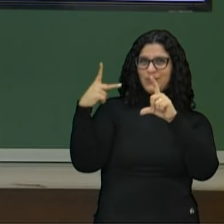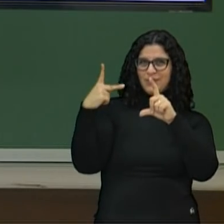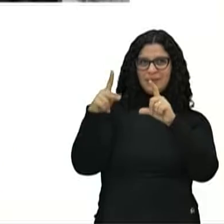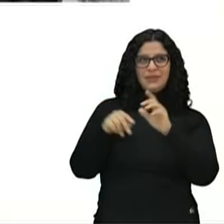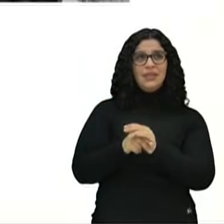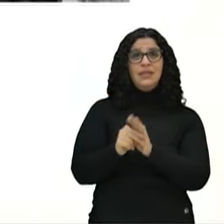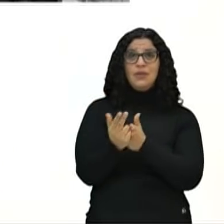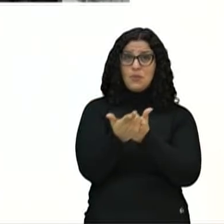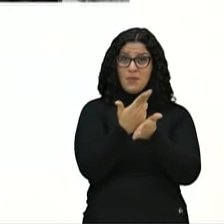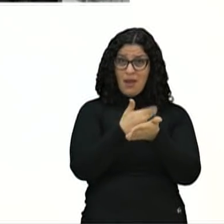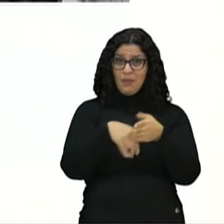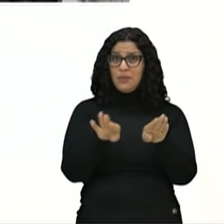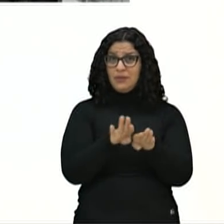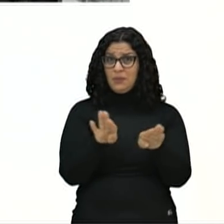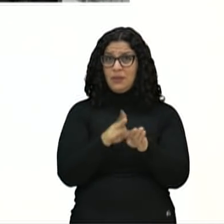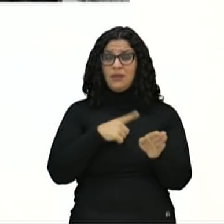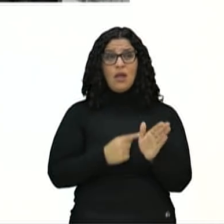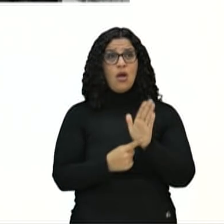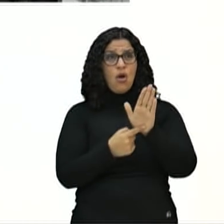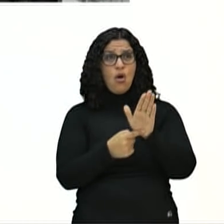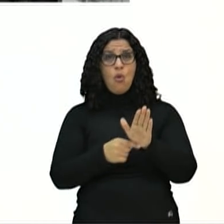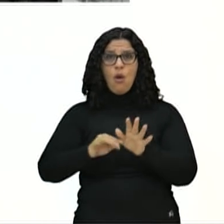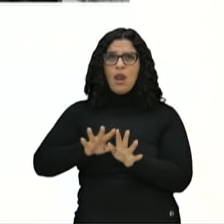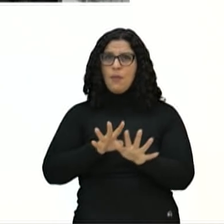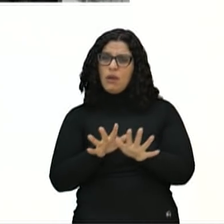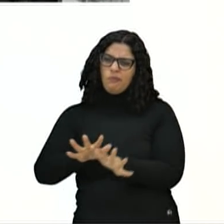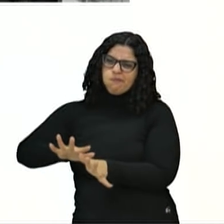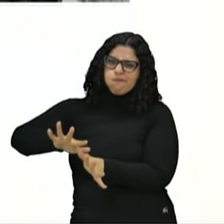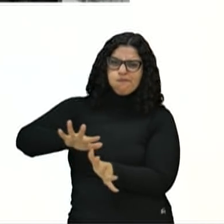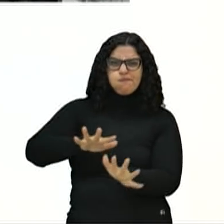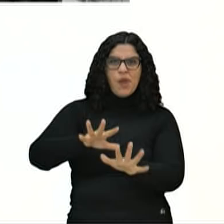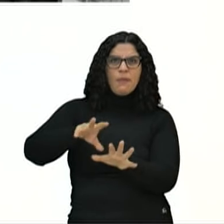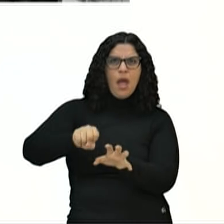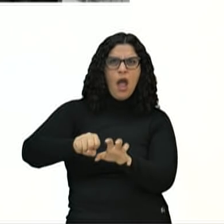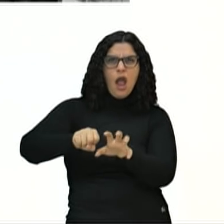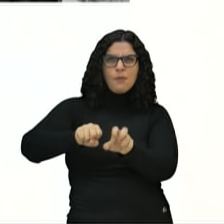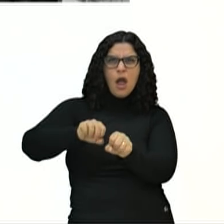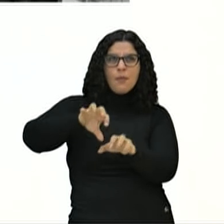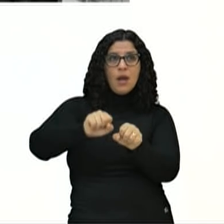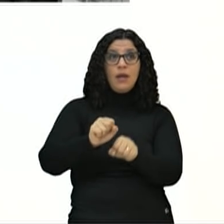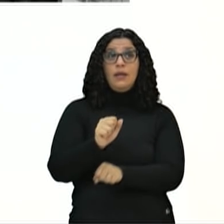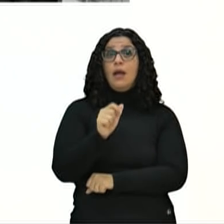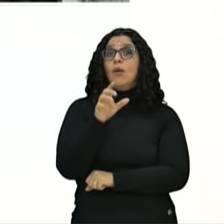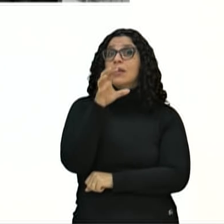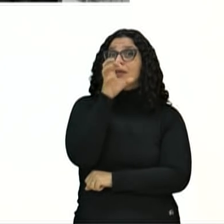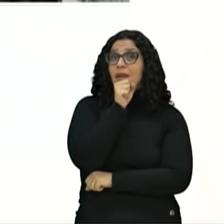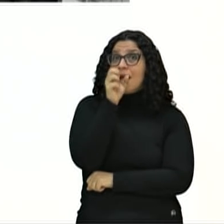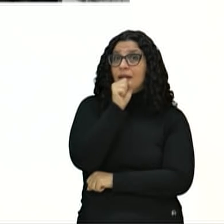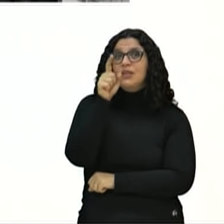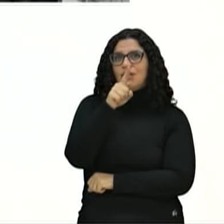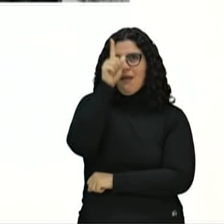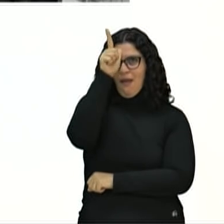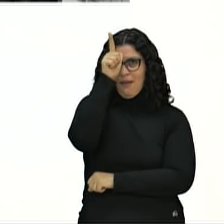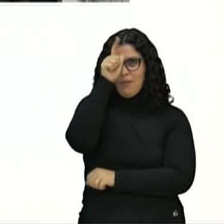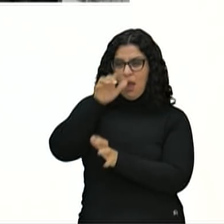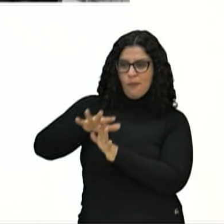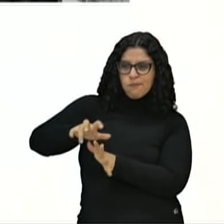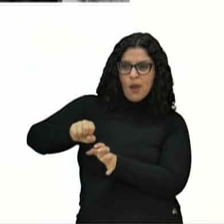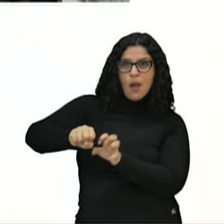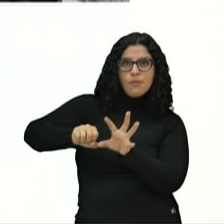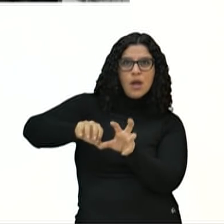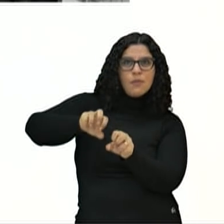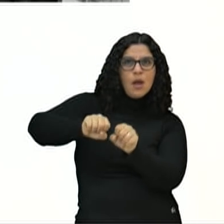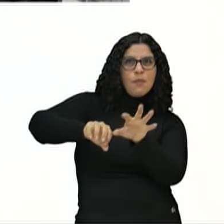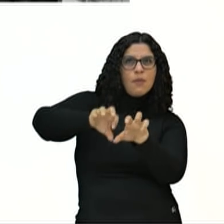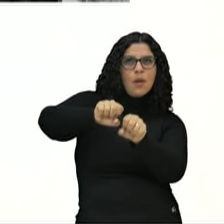o mapa da Alemanha dominando os outros territórios. Então a Alemanha em laranjinha e os outros territórios invadidos pela Alemanha